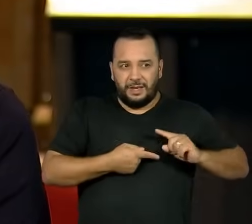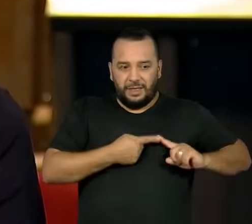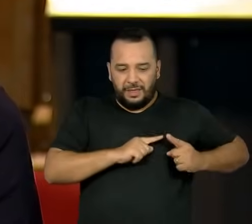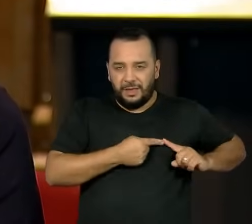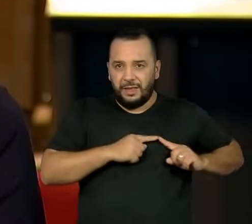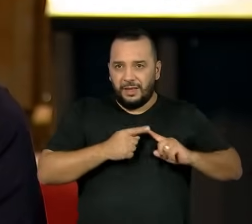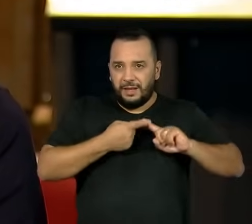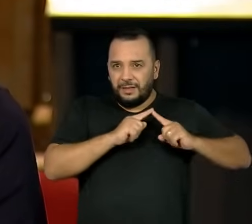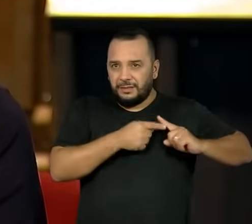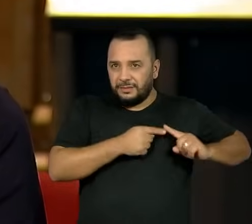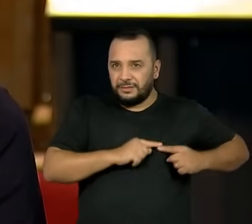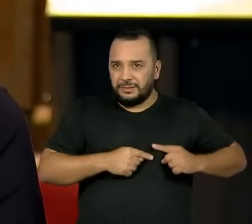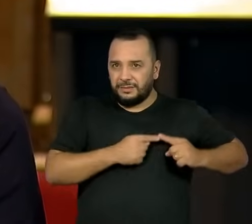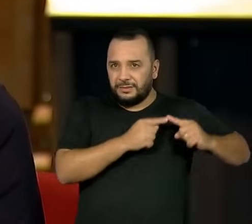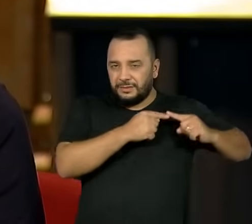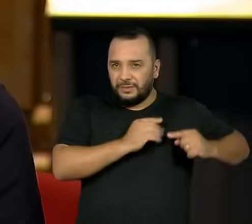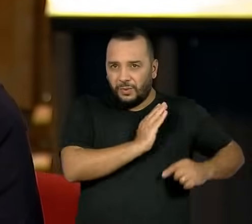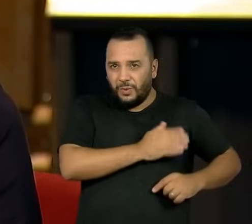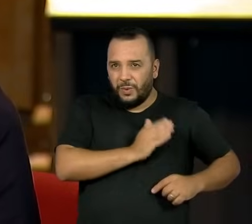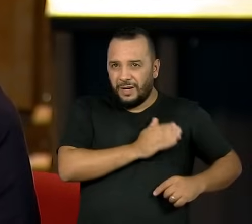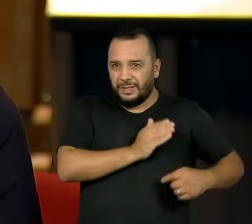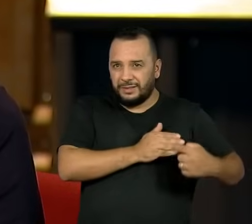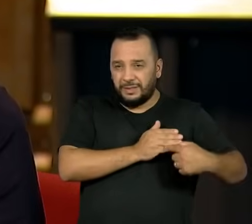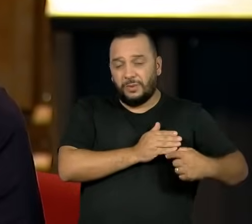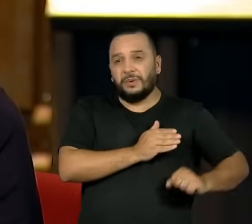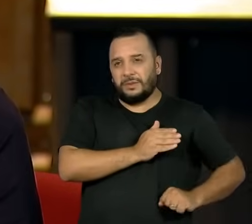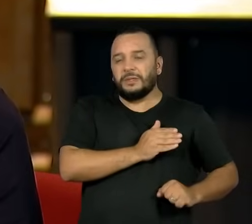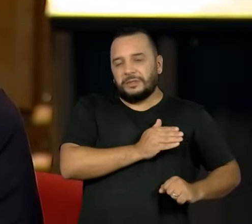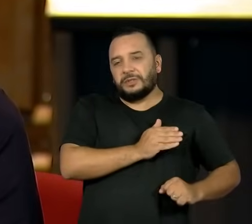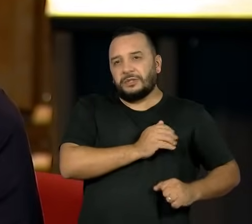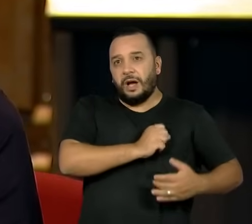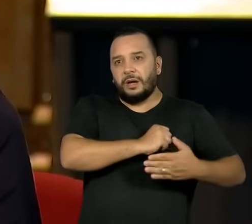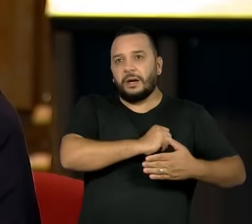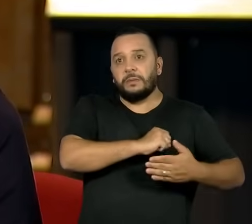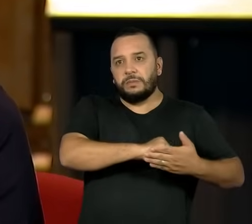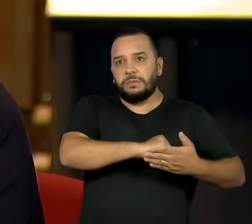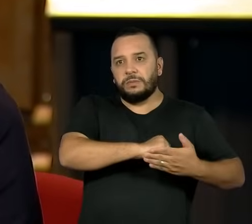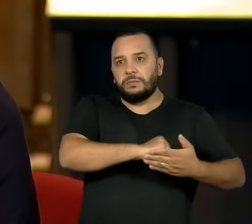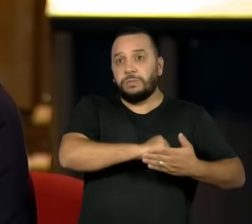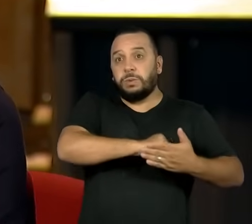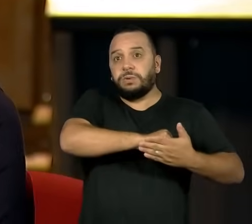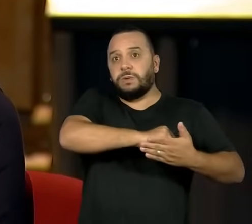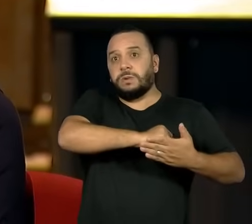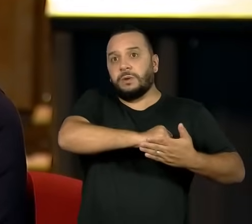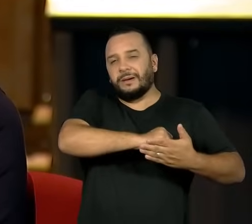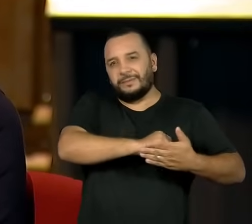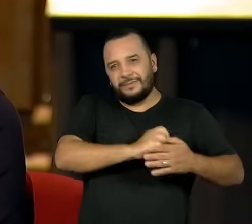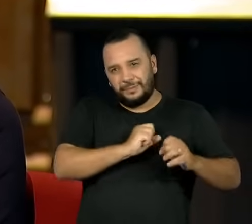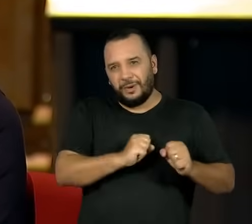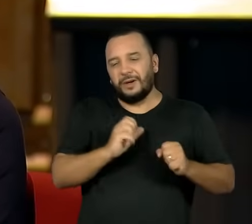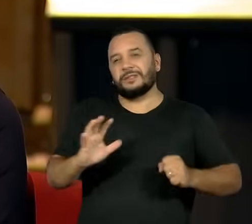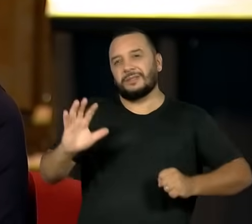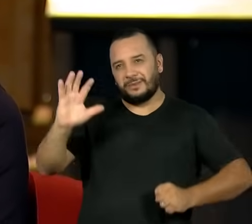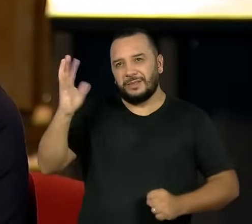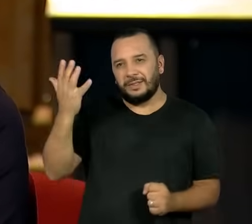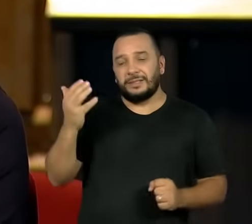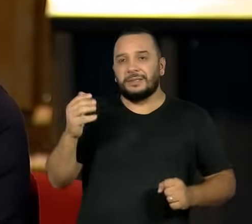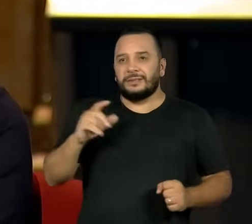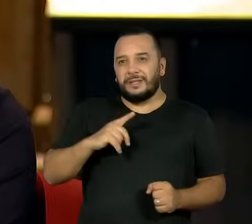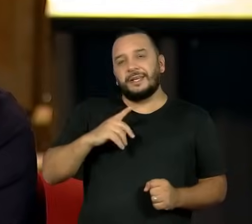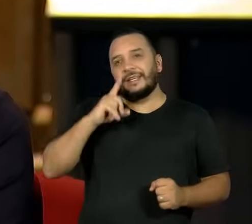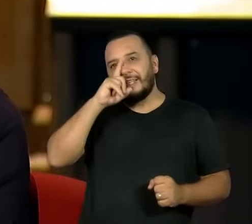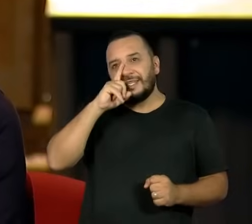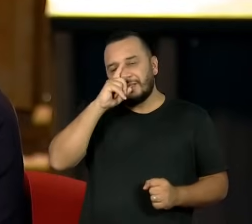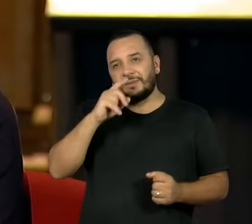e alguns desses receptores modulam a atividade cardiovascular. Então, existe um risco potencial de um